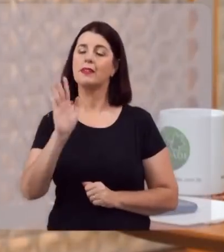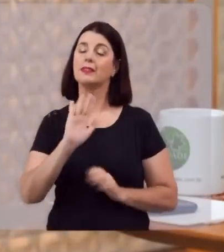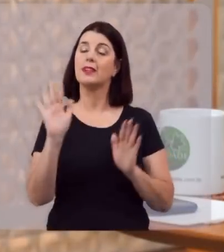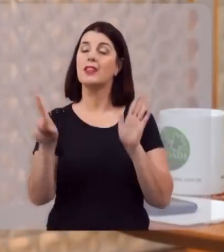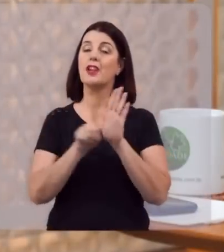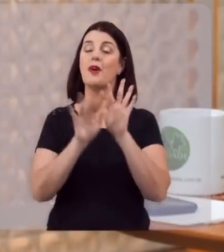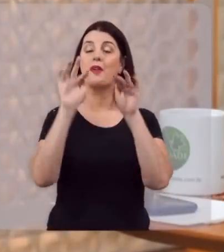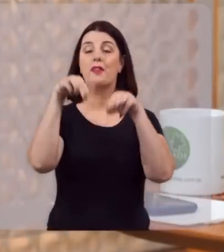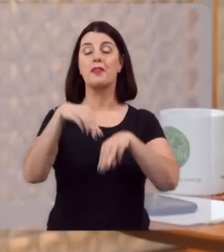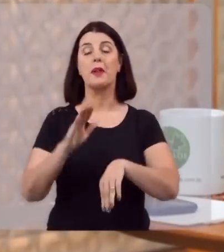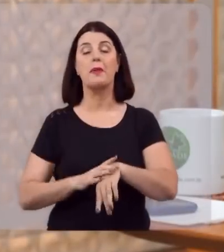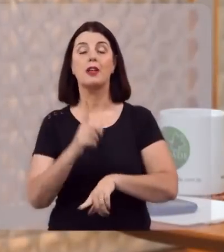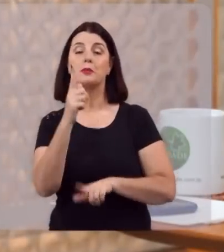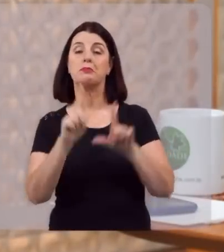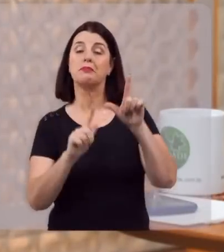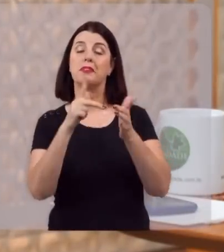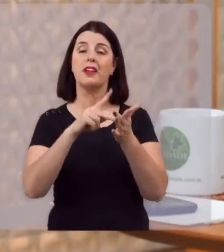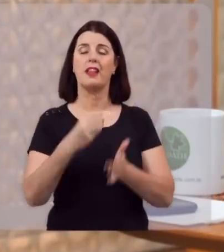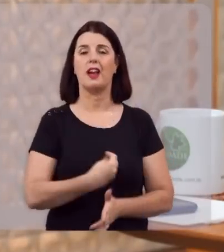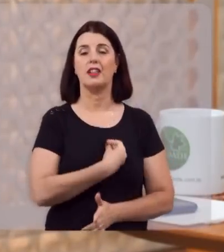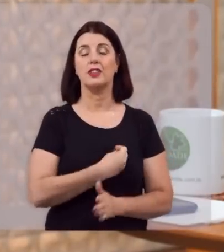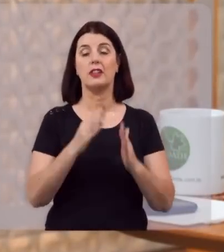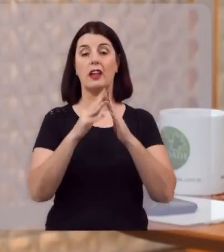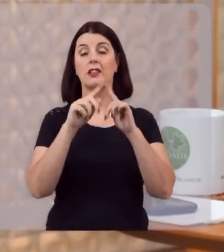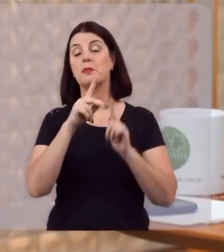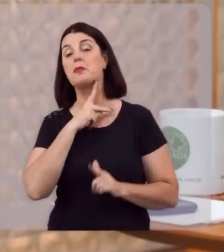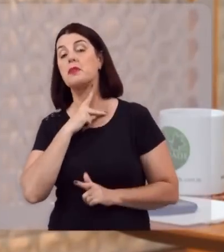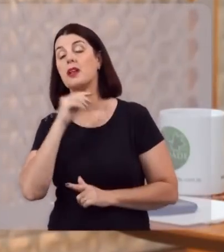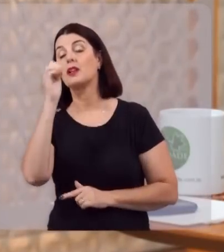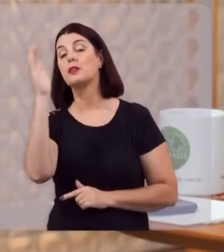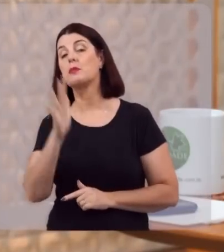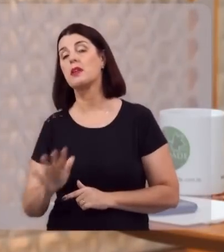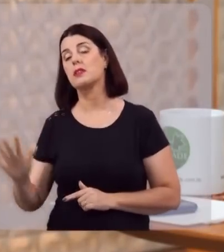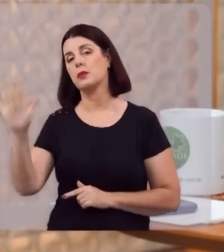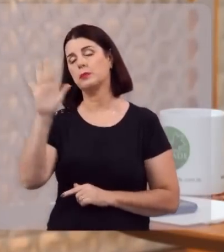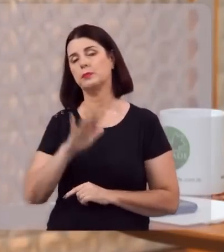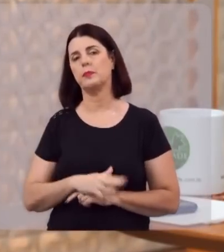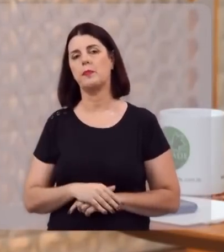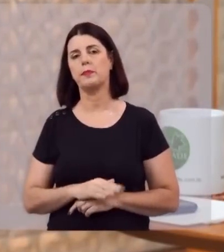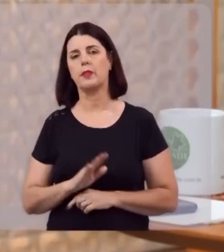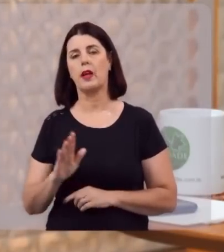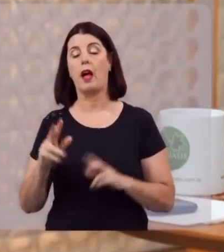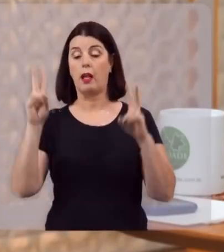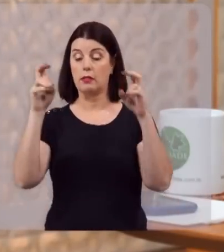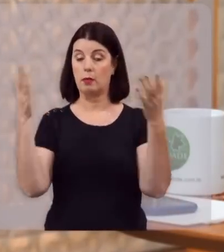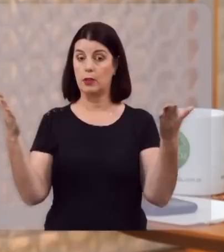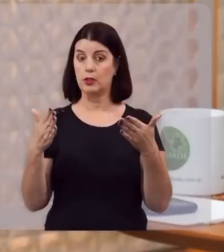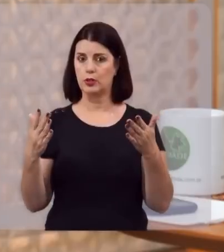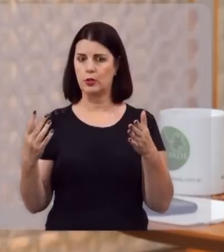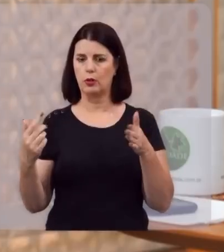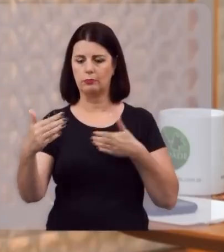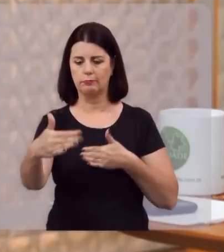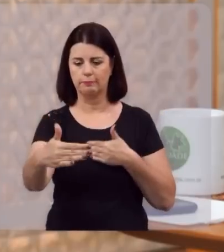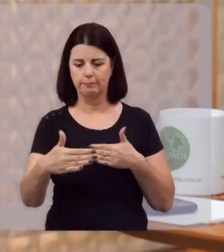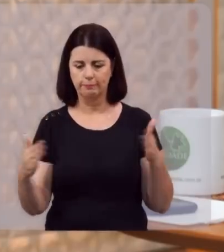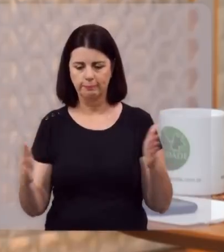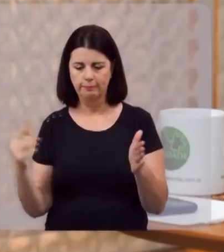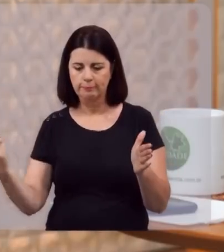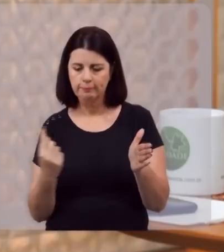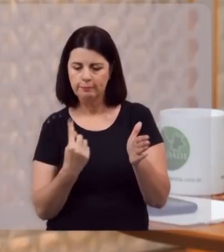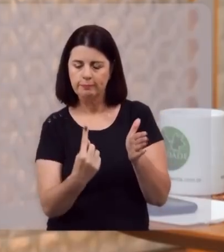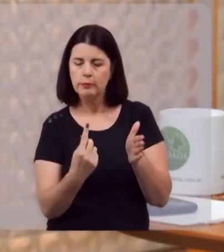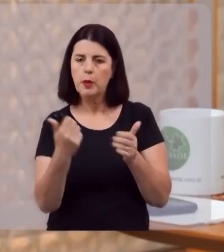olá chegamos ao final de mais um verdade Vida programa da Igreja Presbiteriana do Brasil a temática de hoje foi